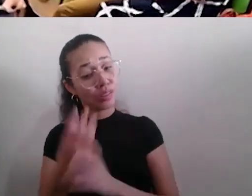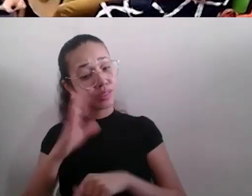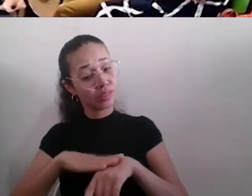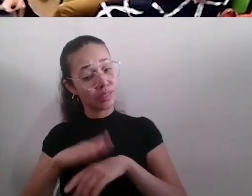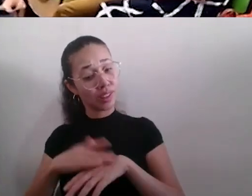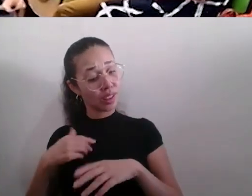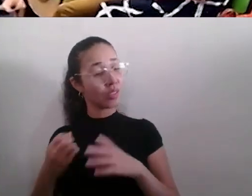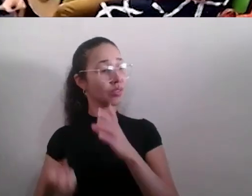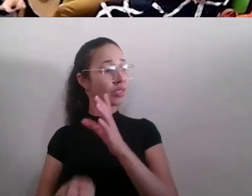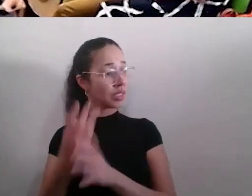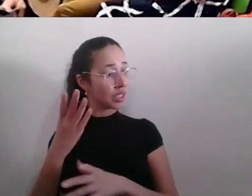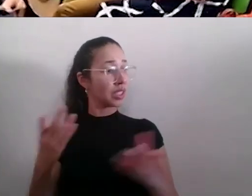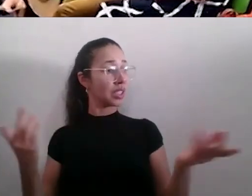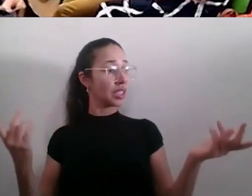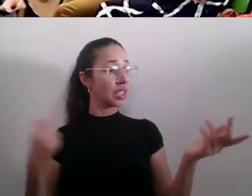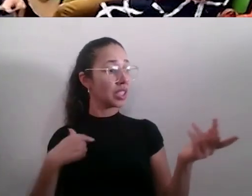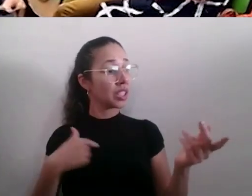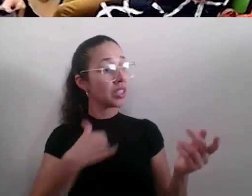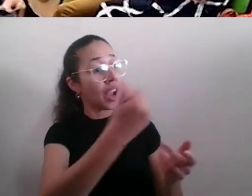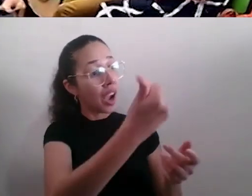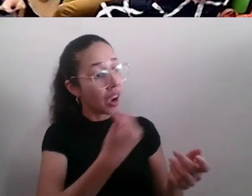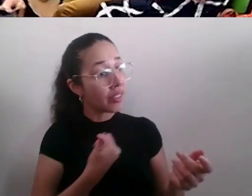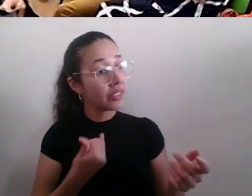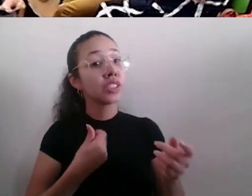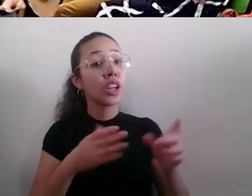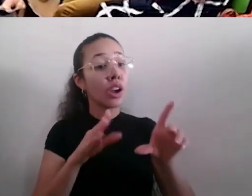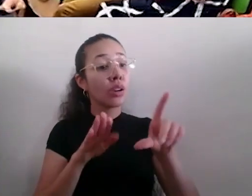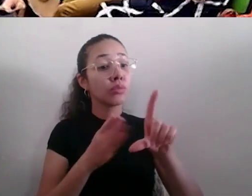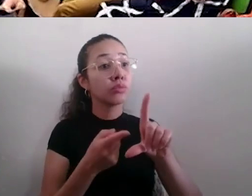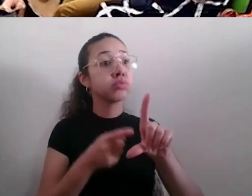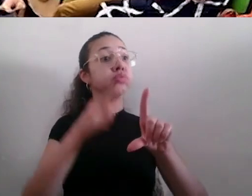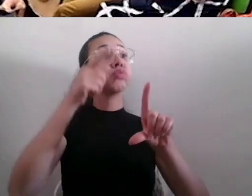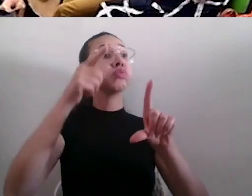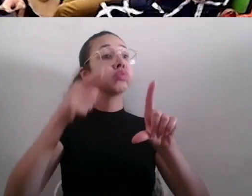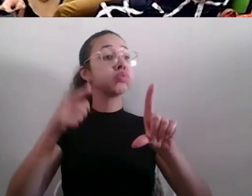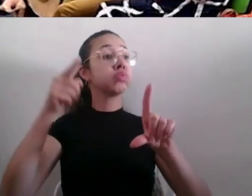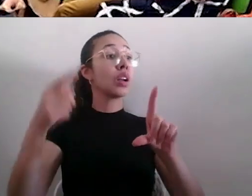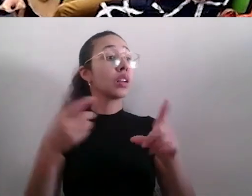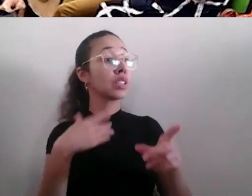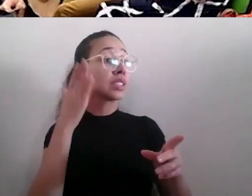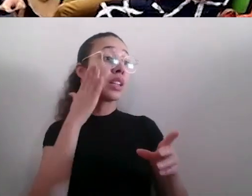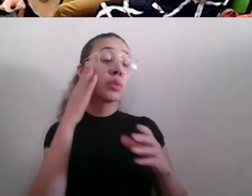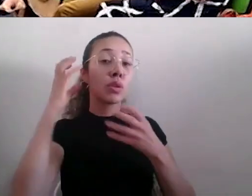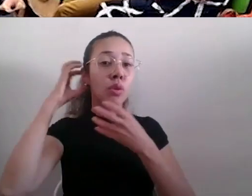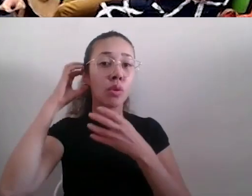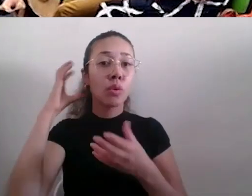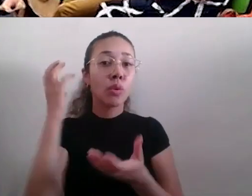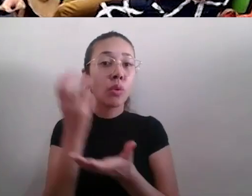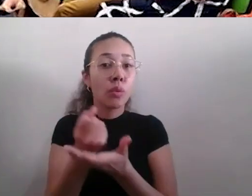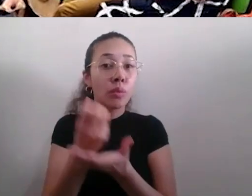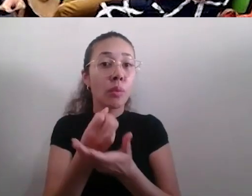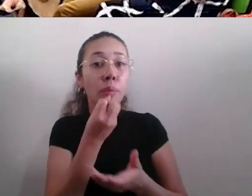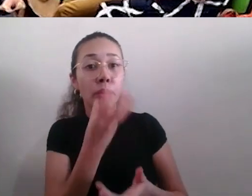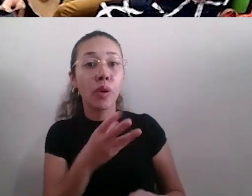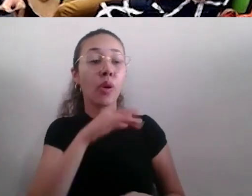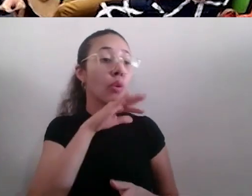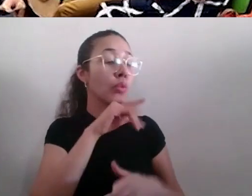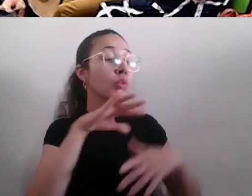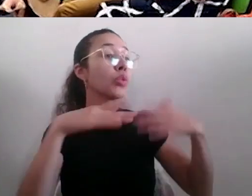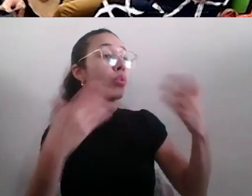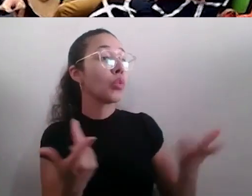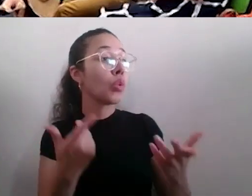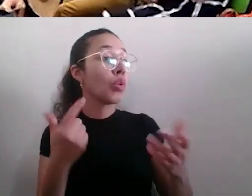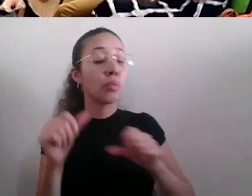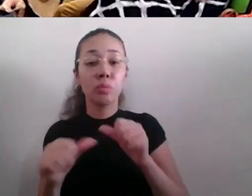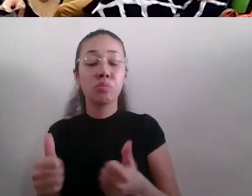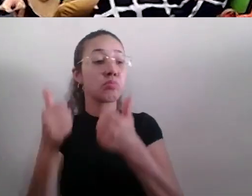que estou trabalhando para você, é bom para você que eu saiba se o podcast foi bom, porque se não tiver sido, eu tenho que saber como melhorar, mas não